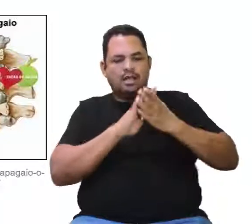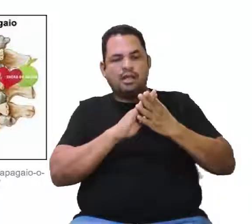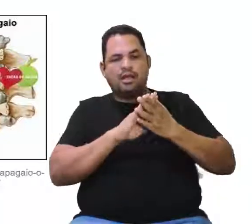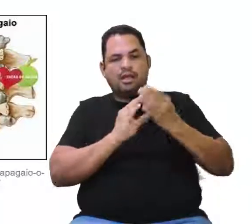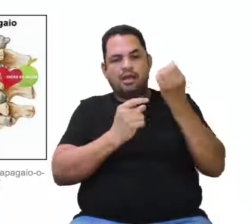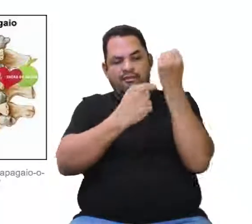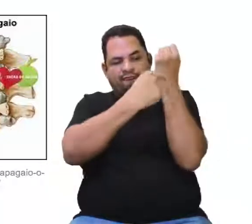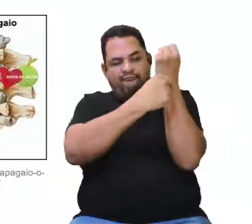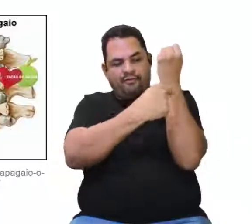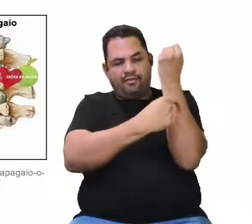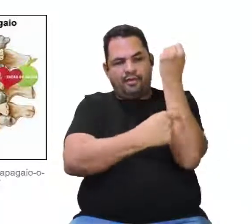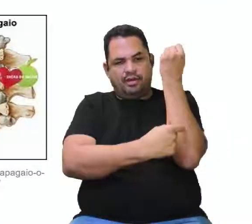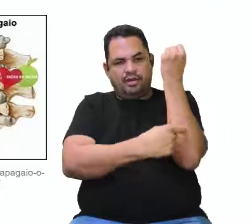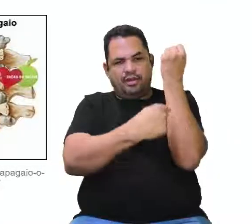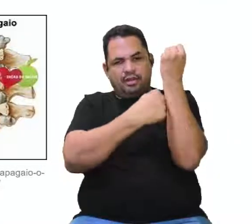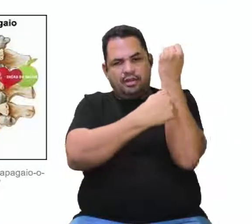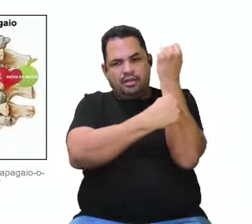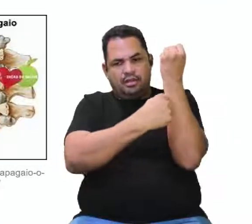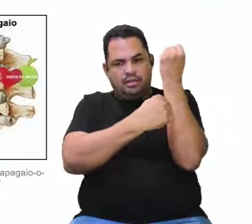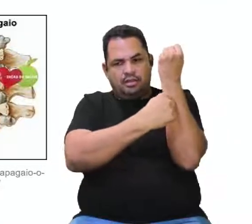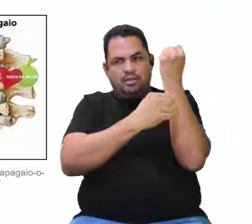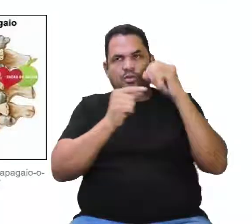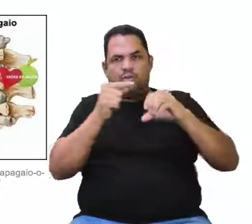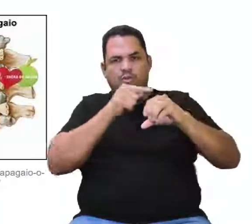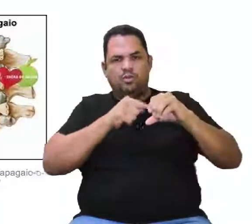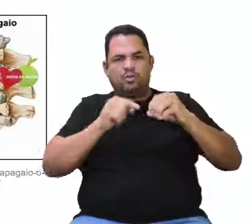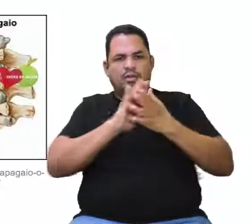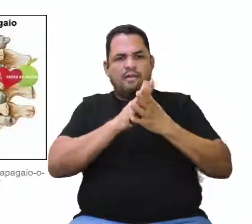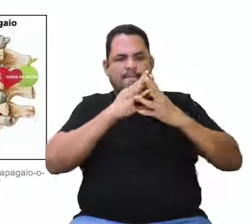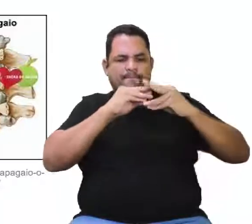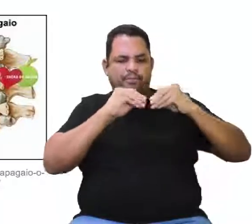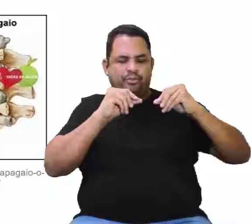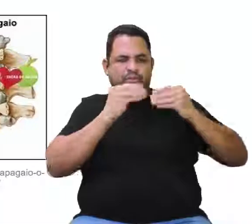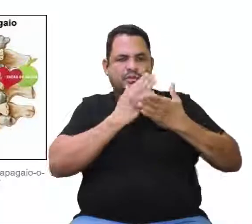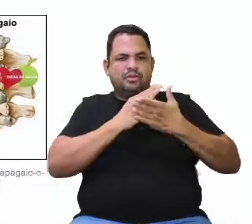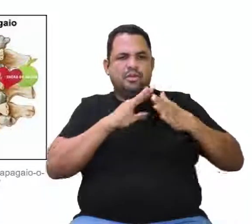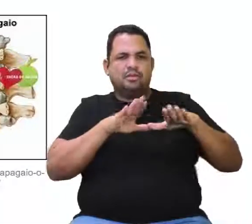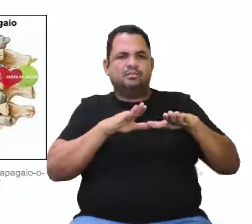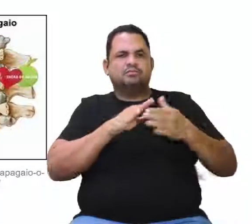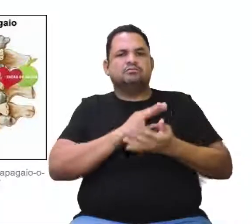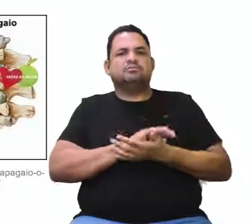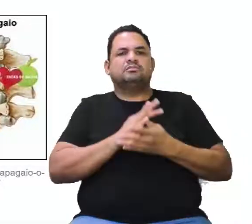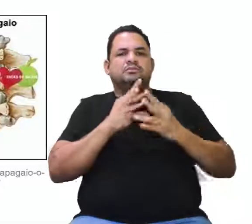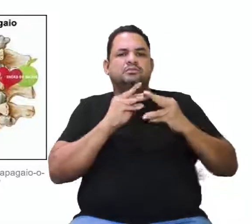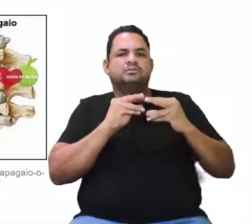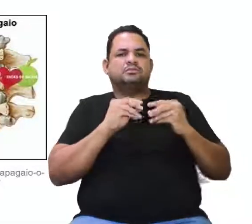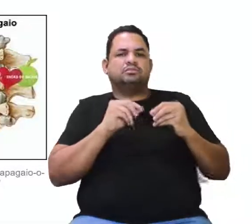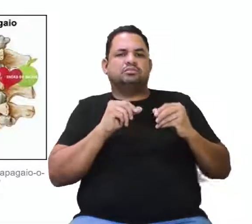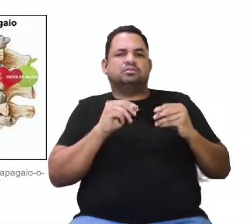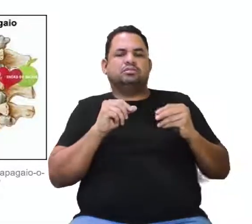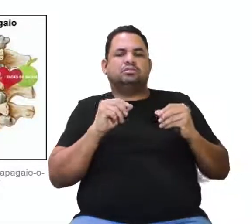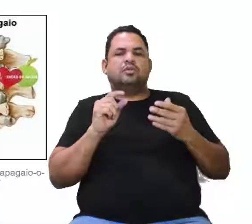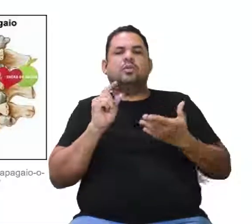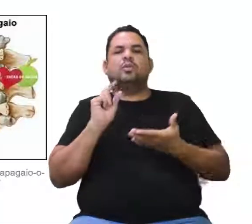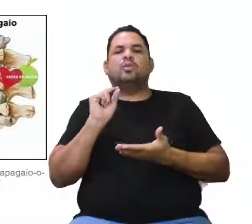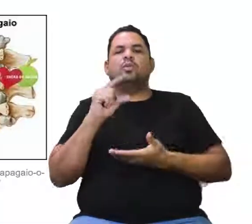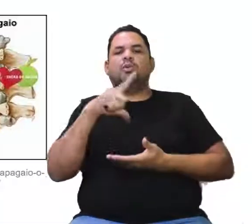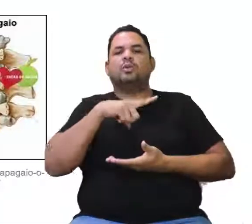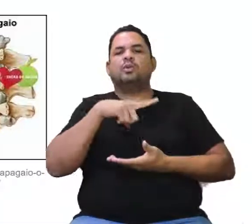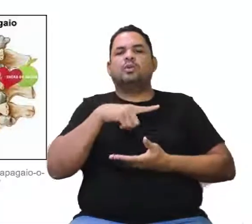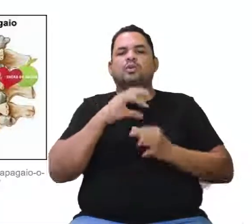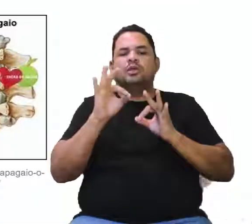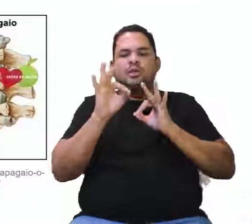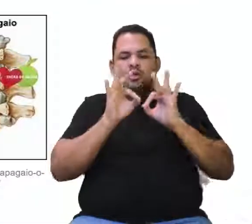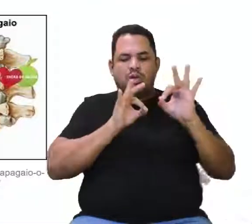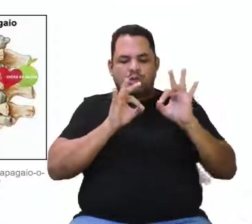vértebra? Então esse disco rompeu. E aí extravasou o seu conteúdo, ou seja, o que tem ali que